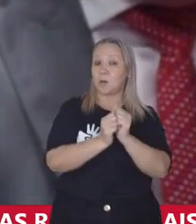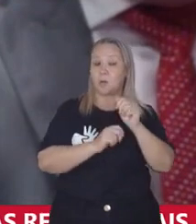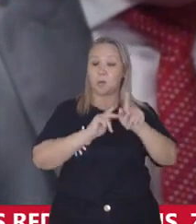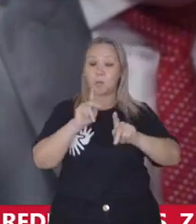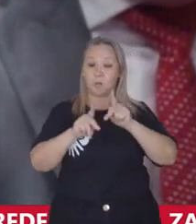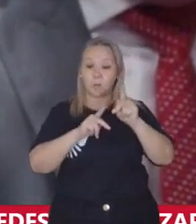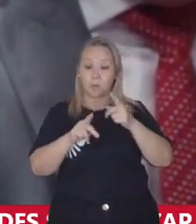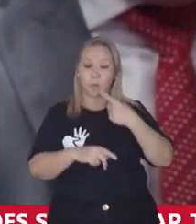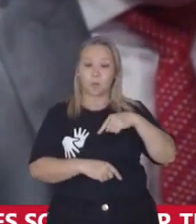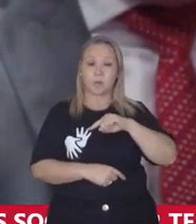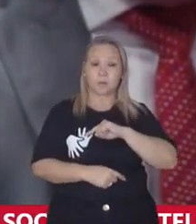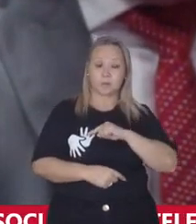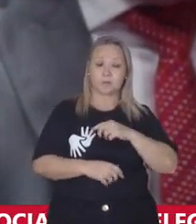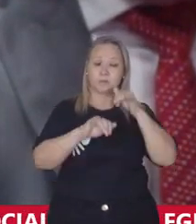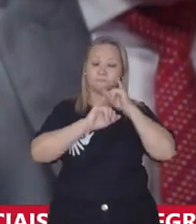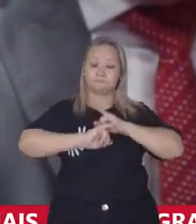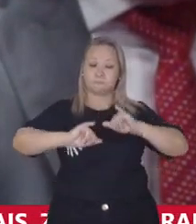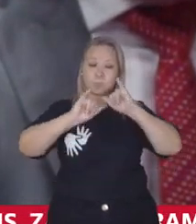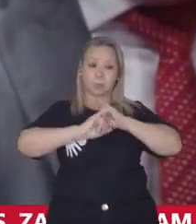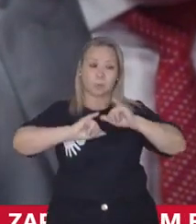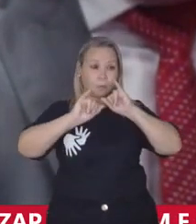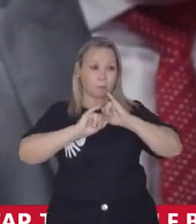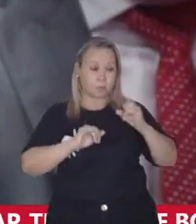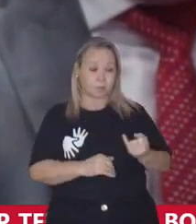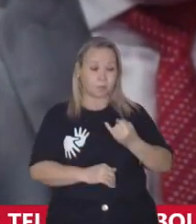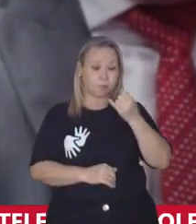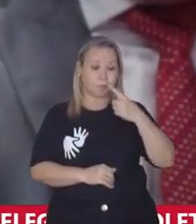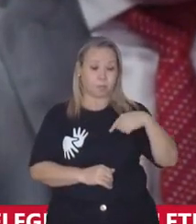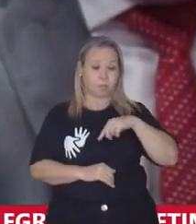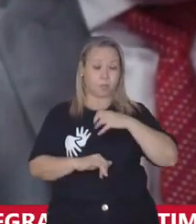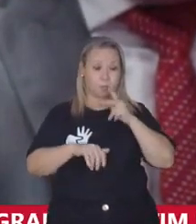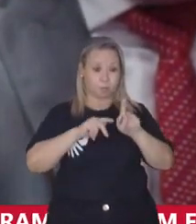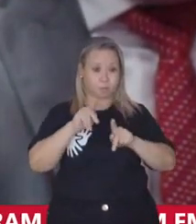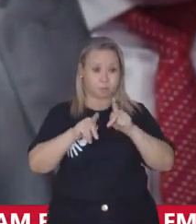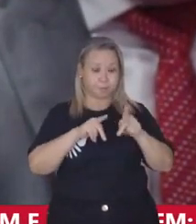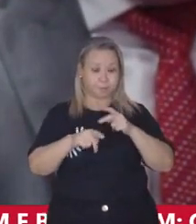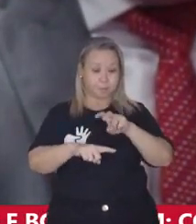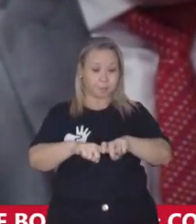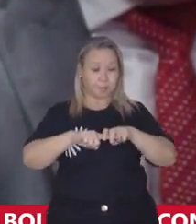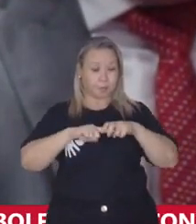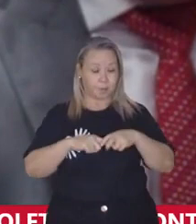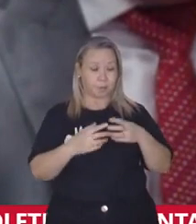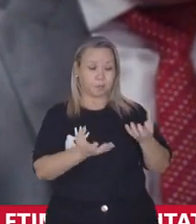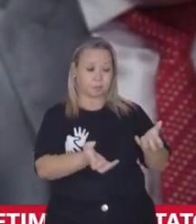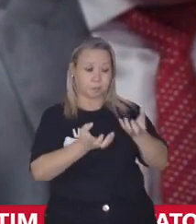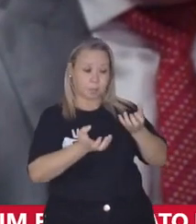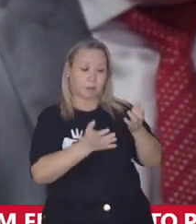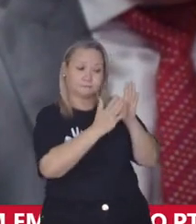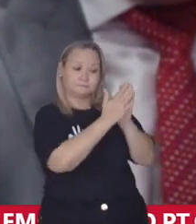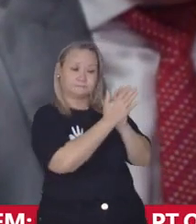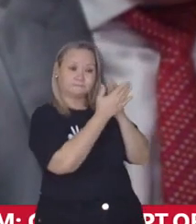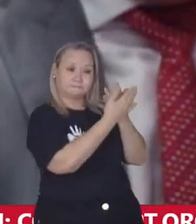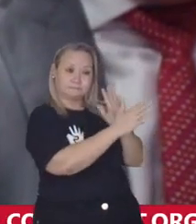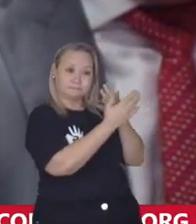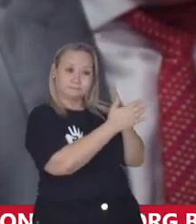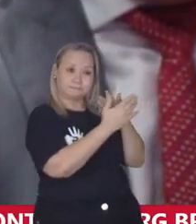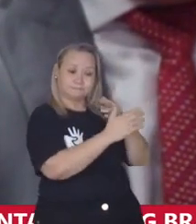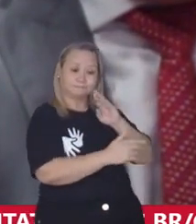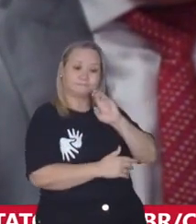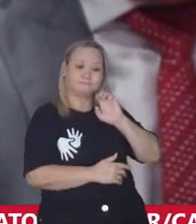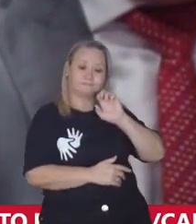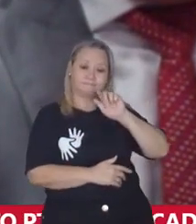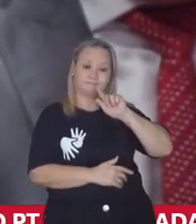levando informações importantes para o nosso povo. Por isso, Reginaldo, queria parabenizar